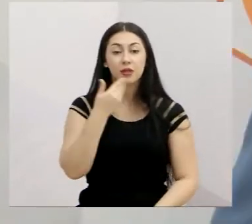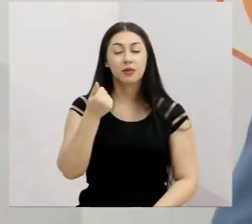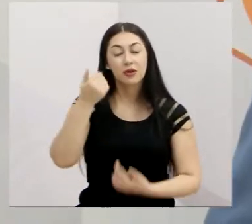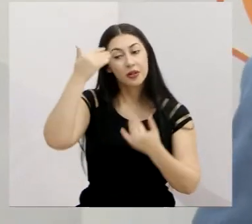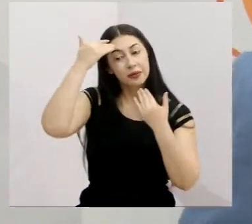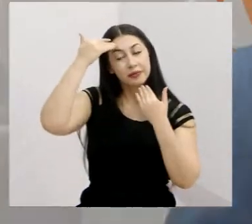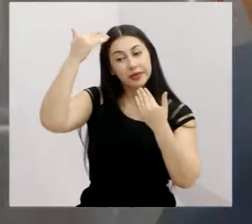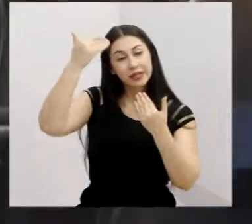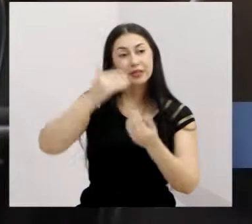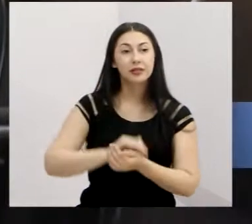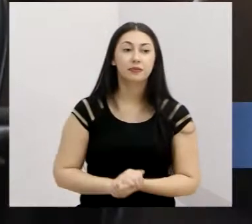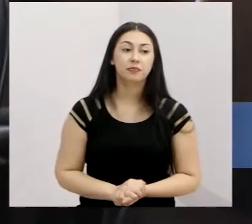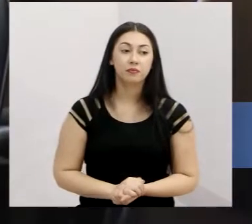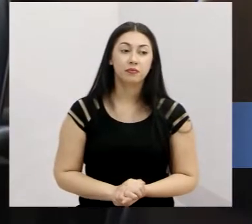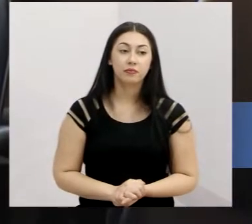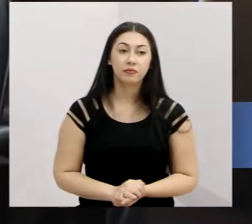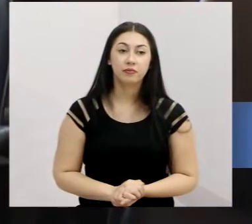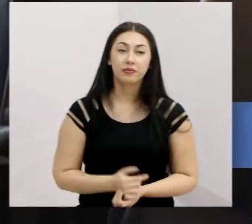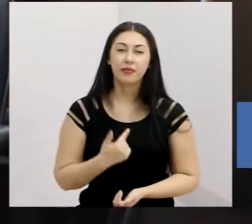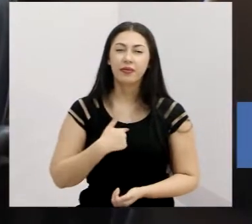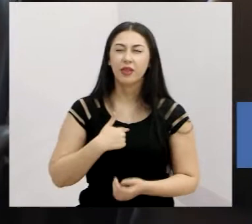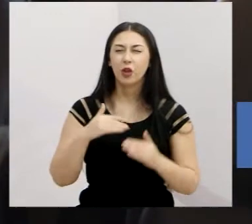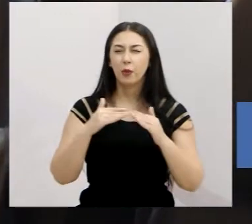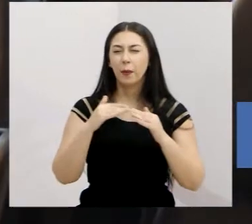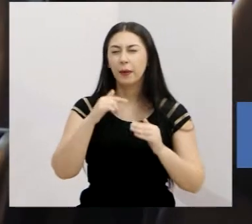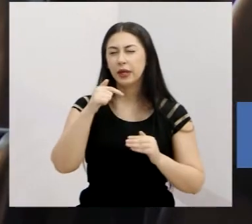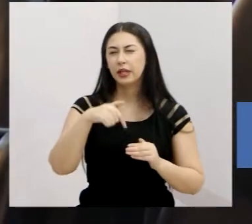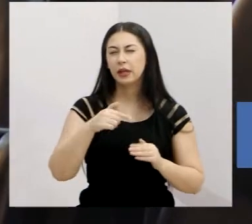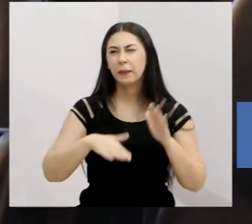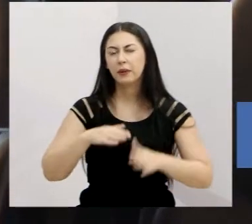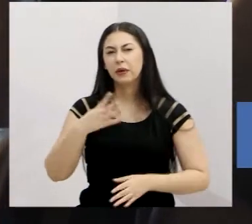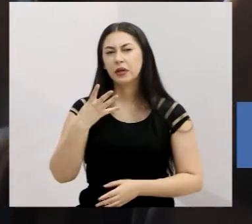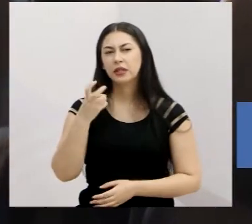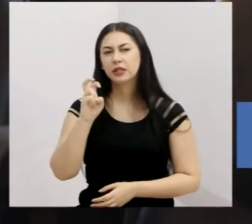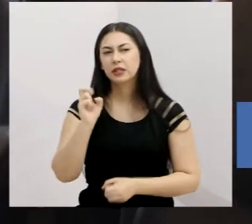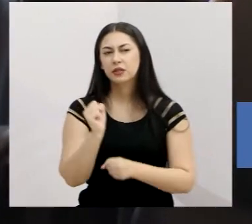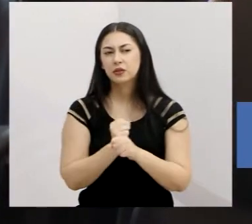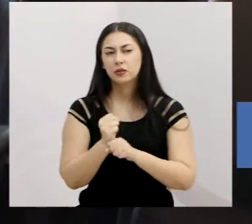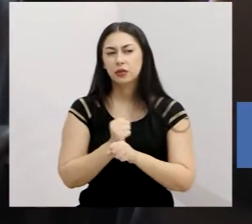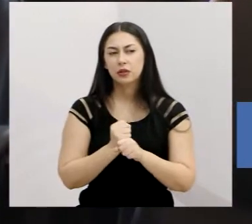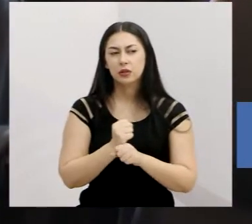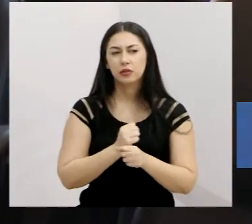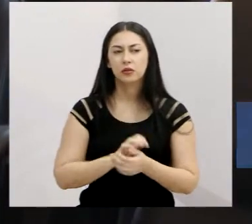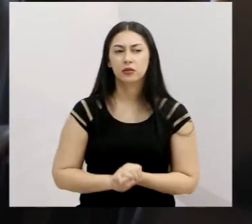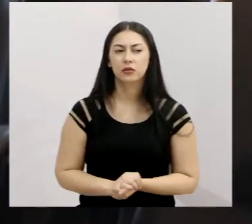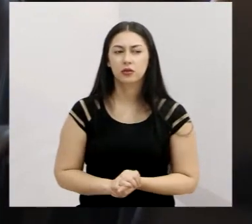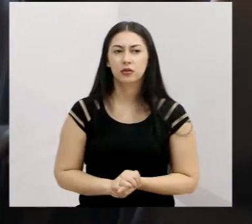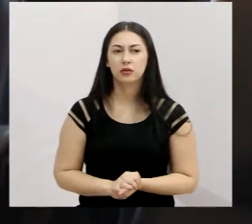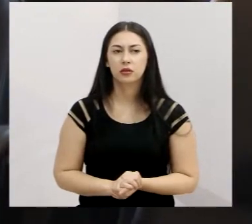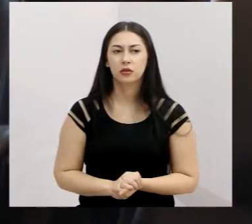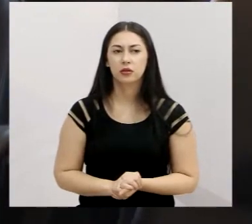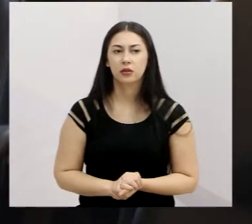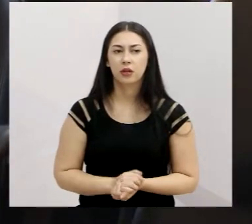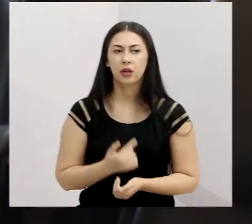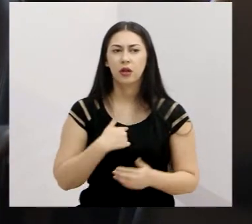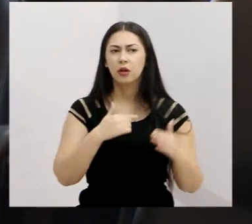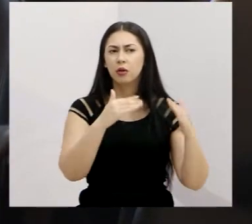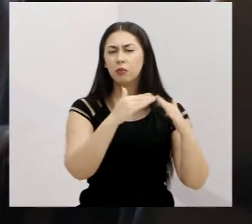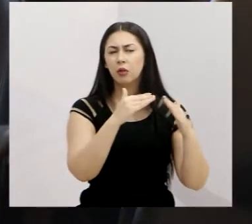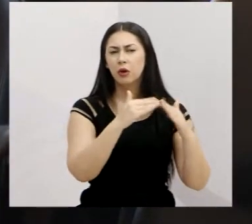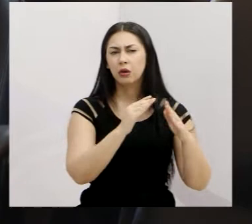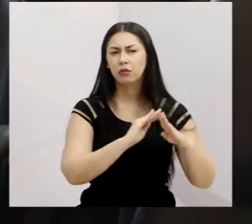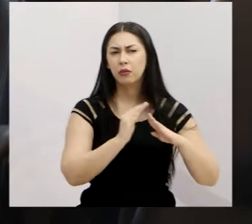é muito obrigado dona Jorgina já moro em Jacareí a 45 anos né aí é um morango lá no bairro